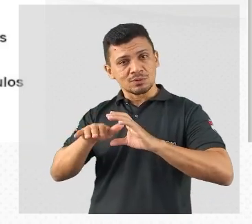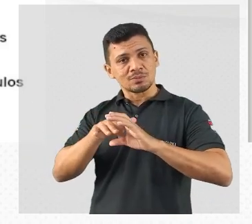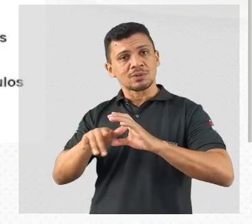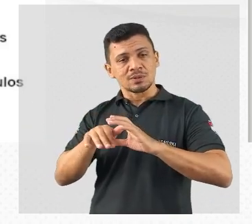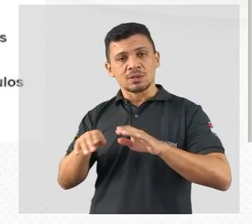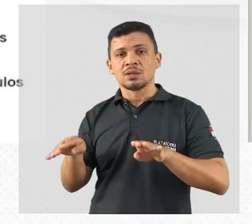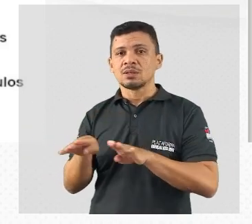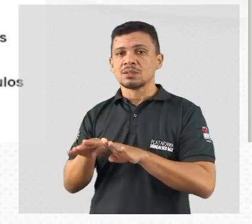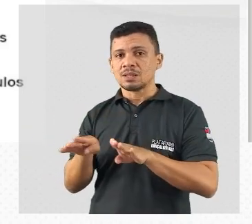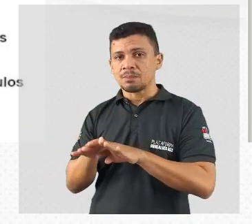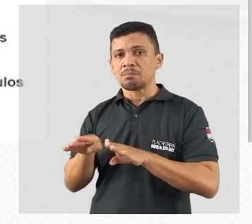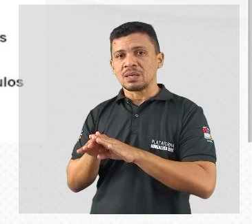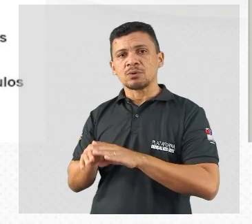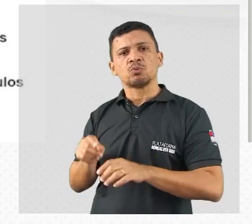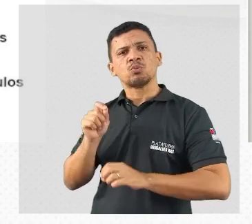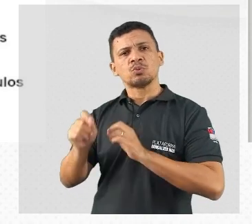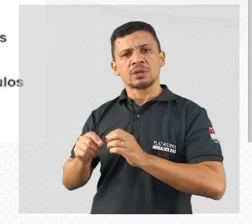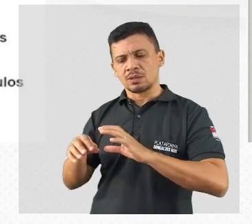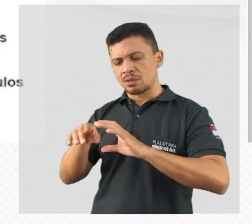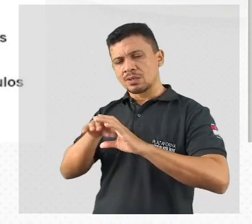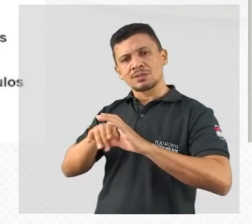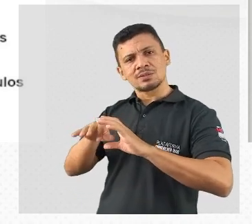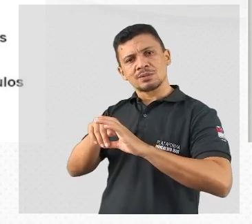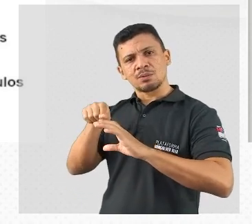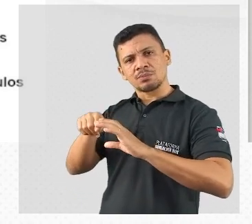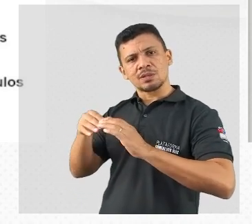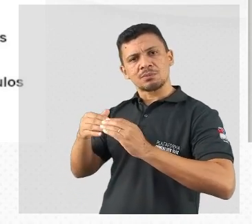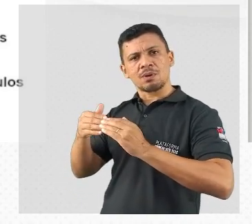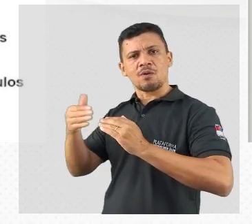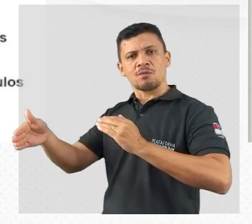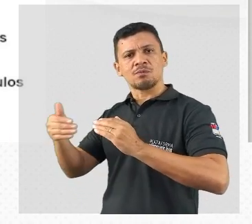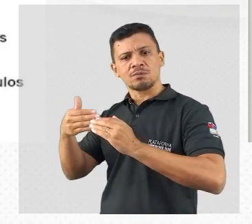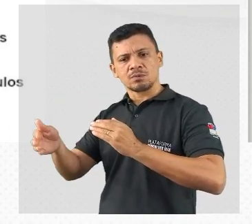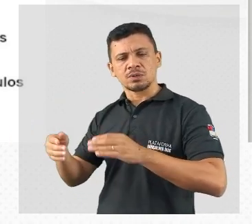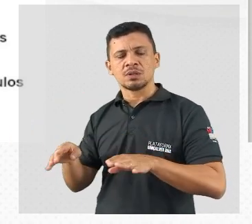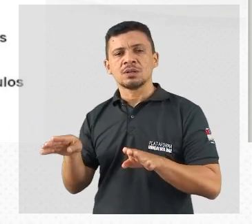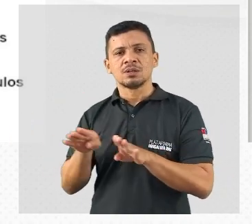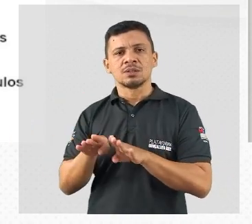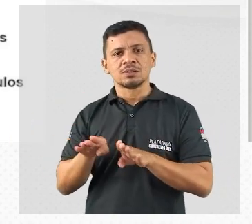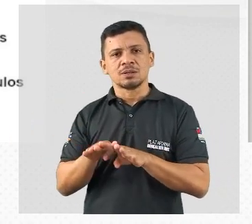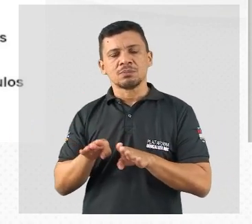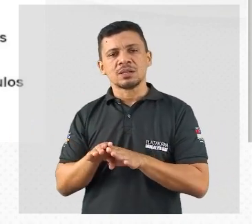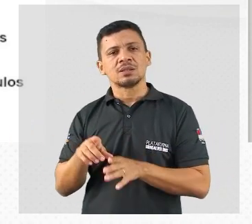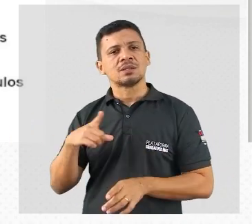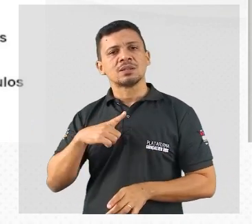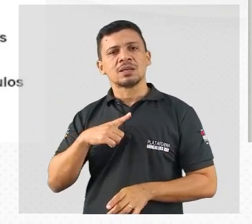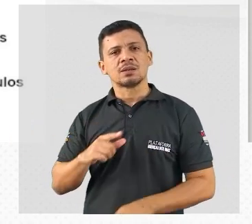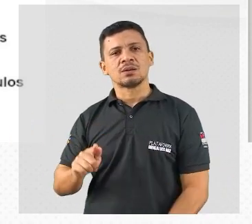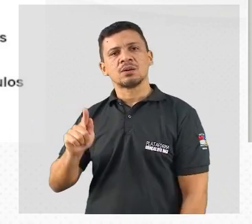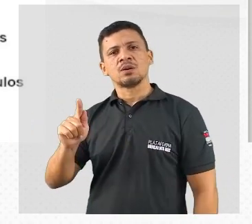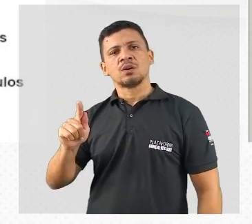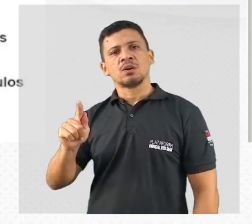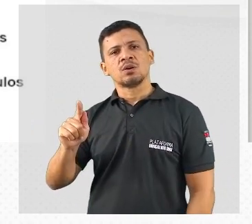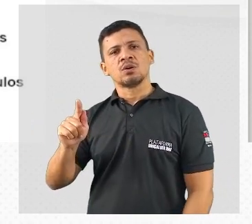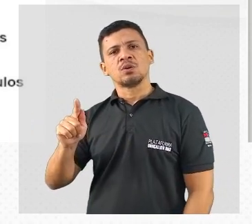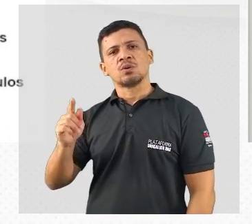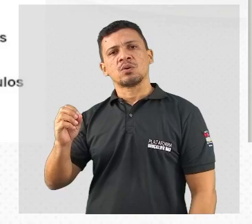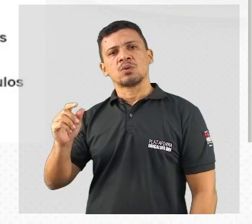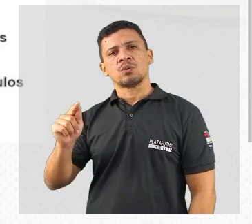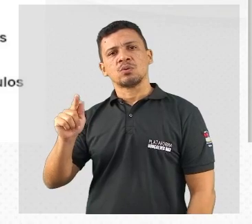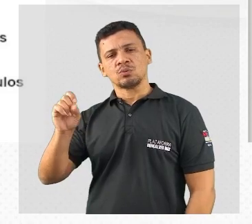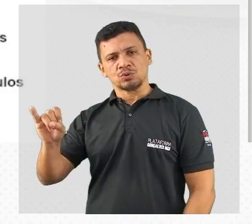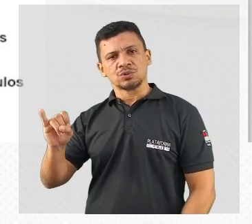célula e também o que sai dessa célula, tá? Nós temos o complexo de Golgi, que está relacionado com o empacotamento